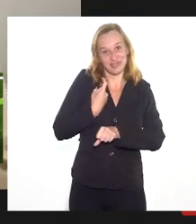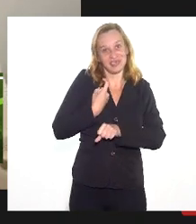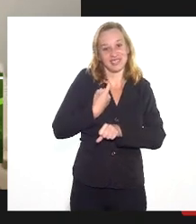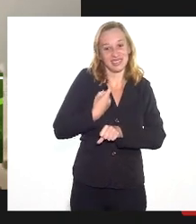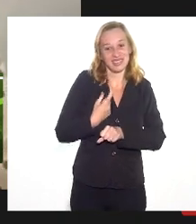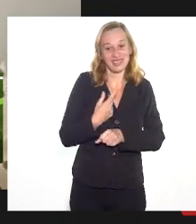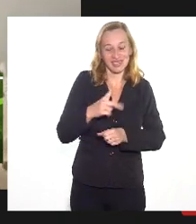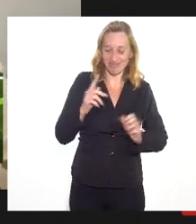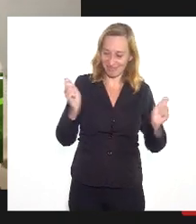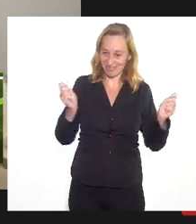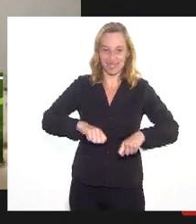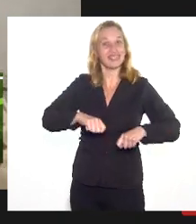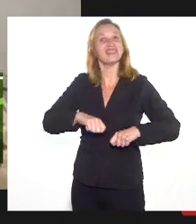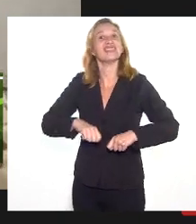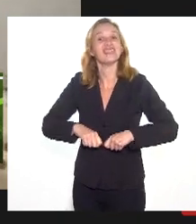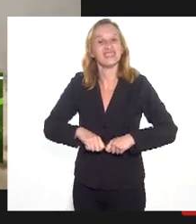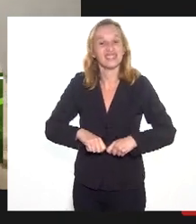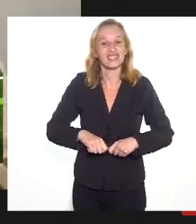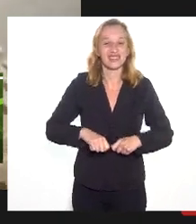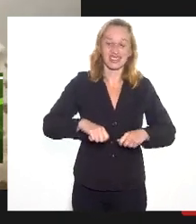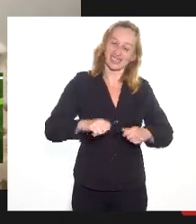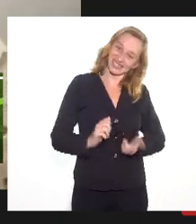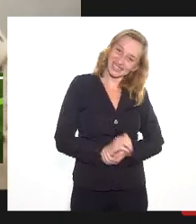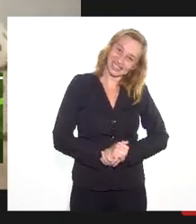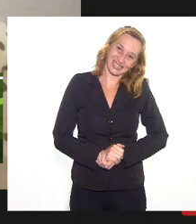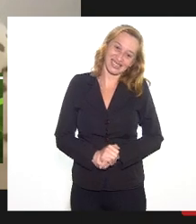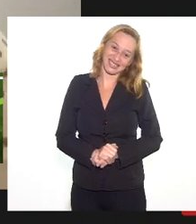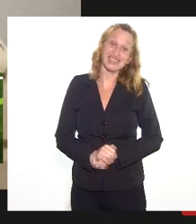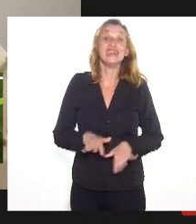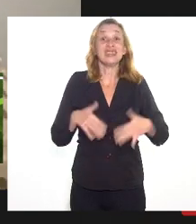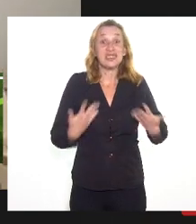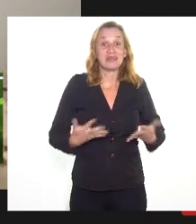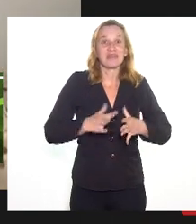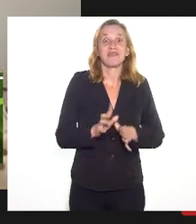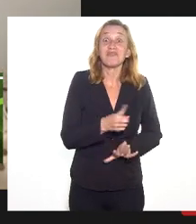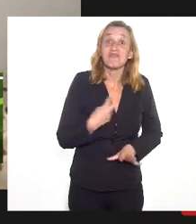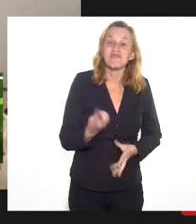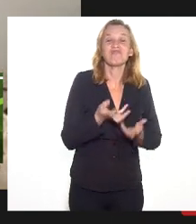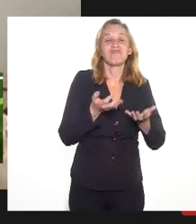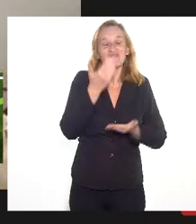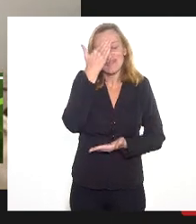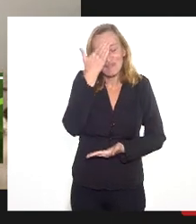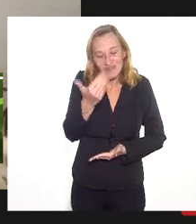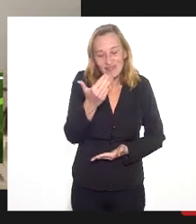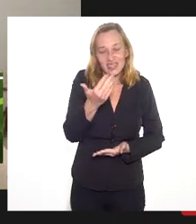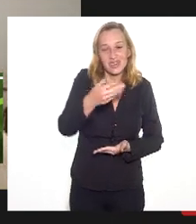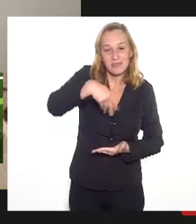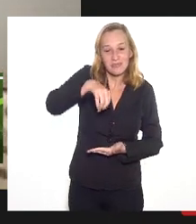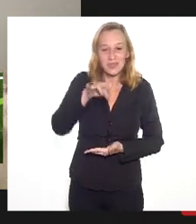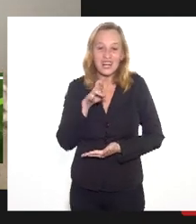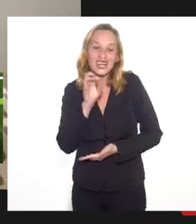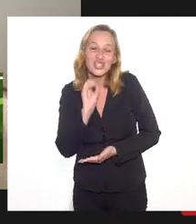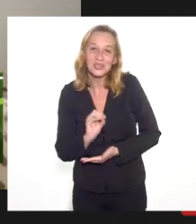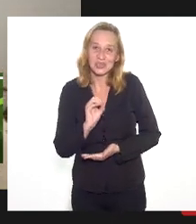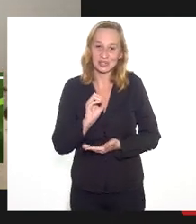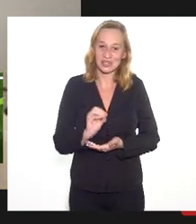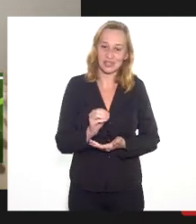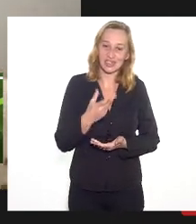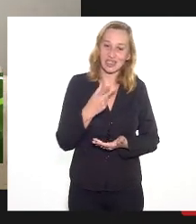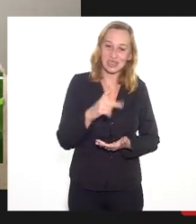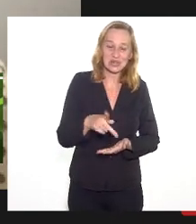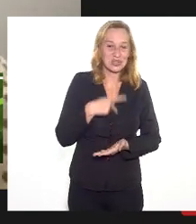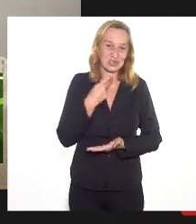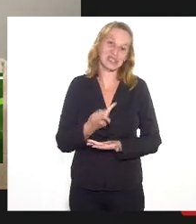nas suas potencialidades, nas suas possibilidades. Então, nós que agradecemos, Marilda, pela sua